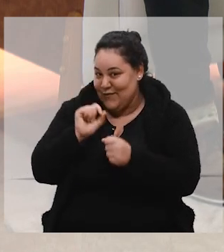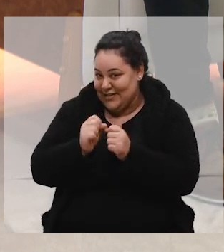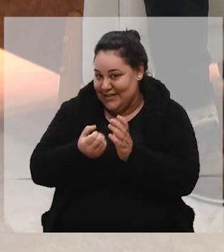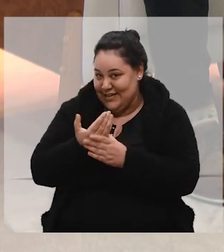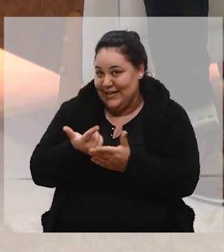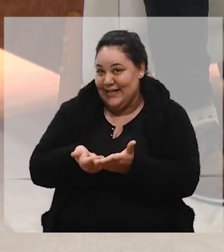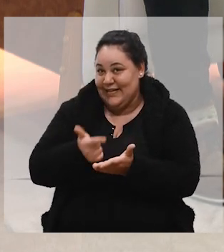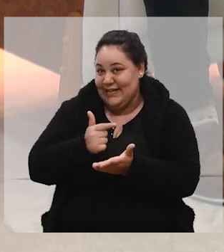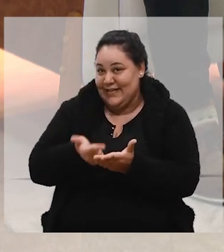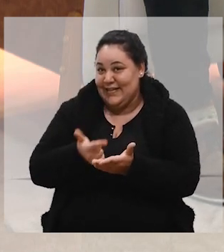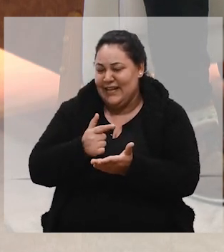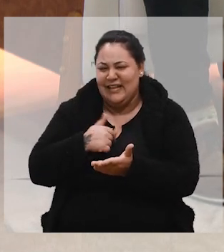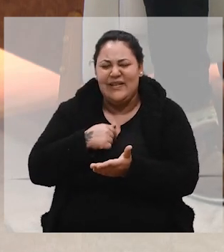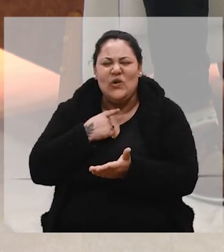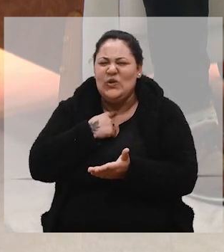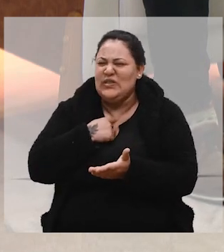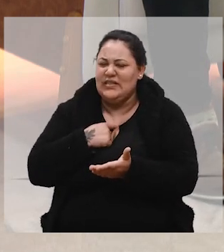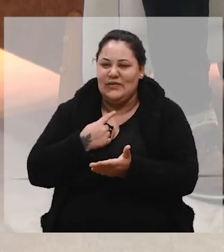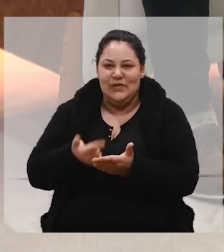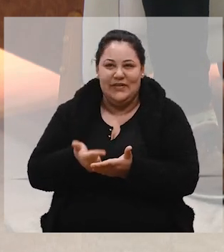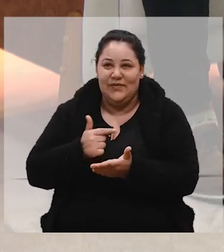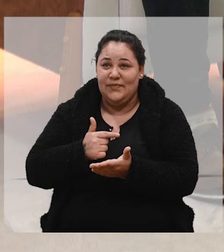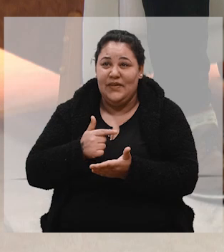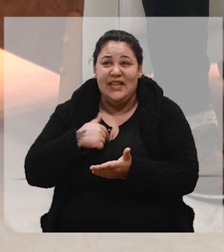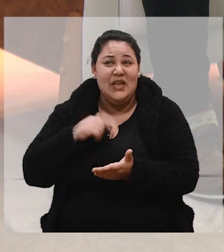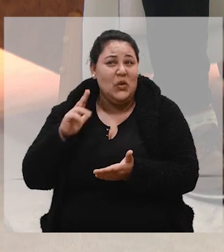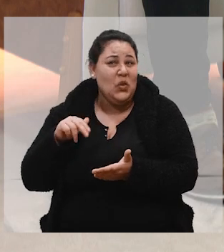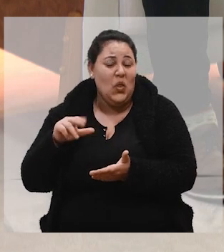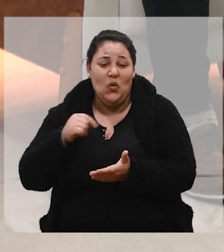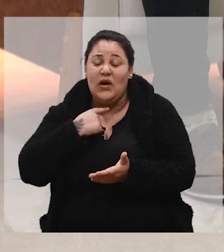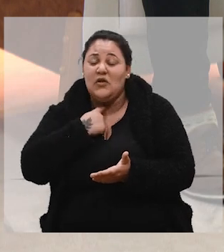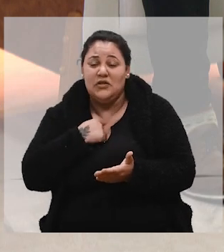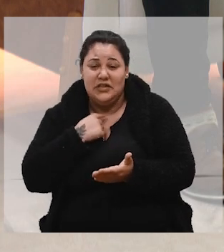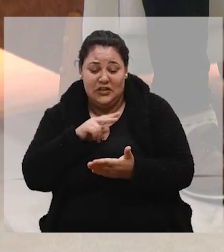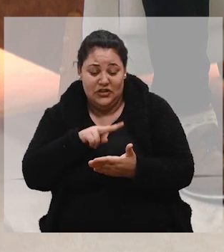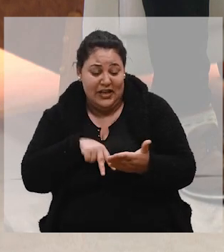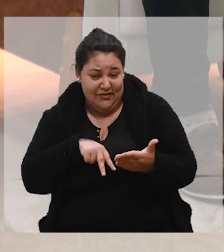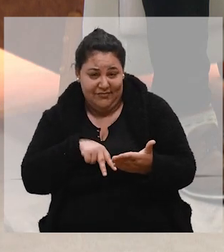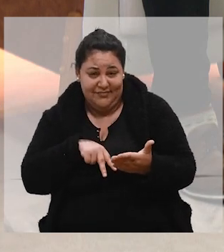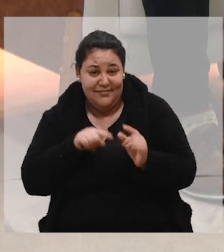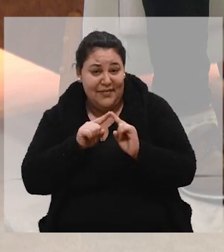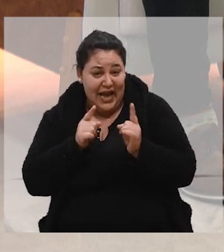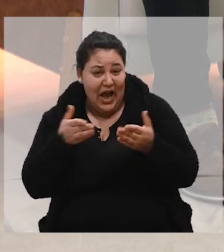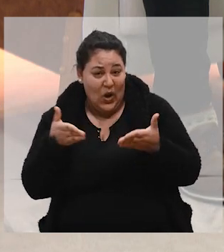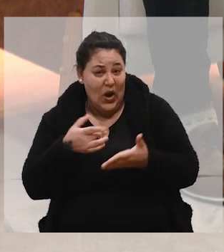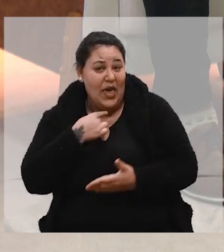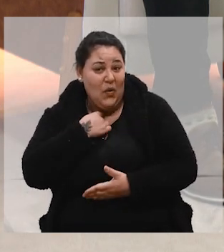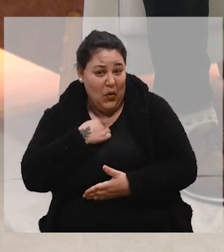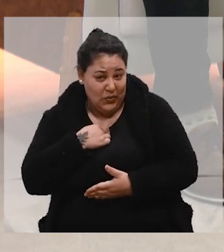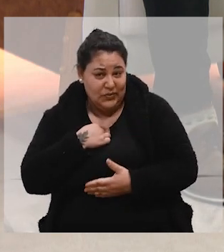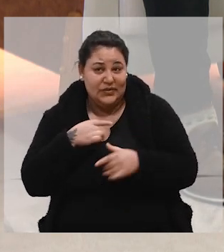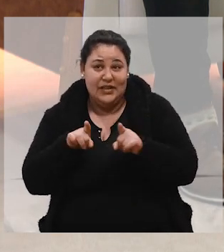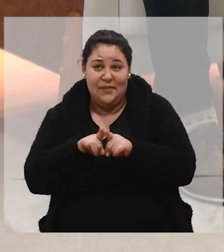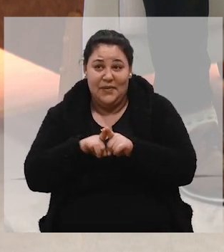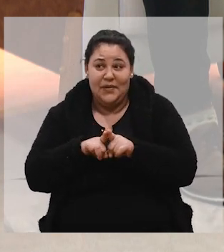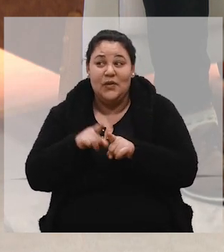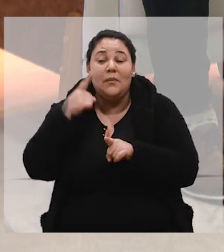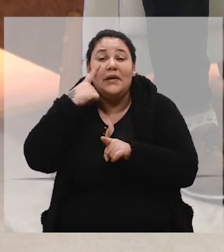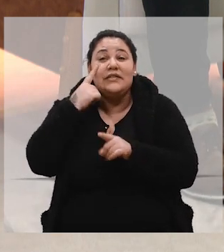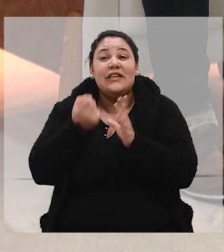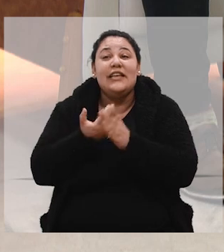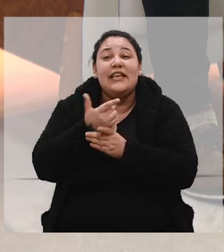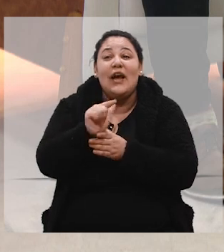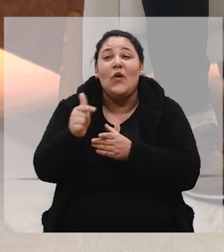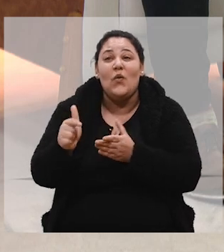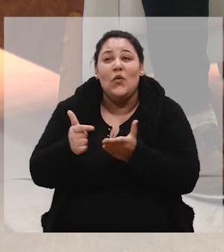bem, eu não estava gostando do meu livro, eu nunca gostei de ler livros, mas como eu estou gostando agora, eu estou pensando em